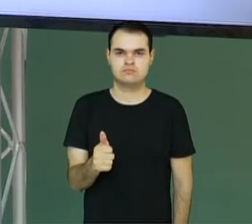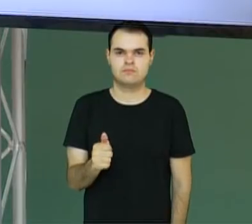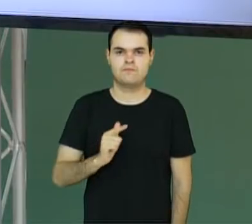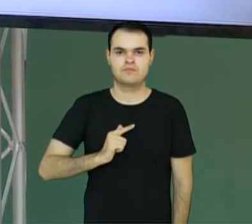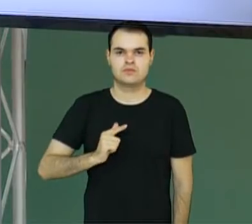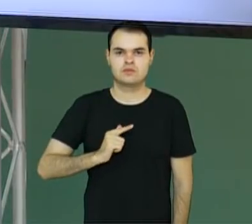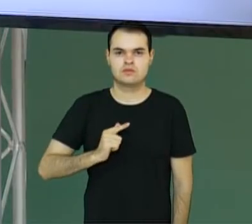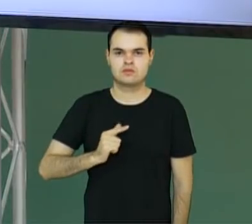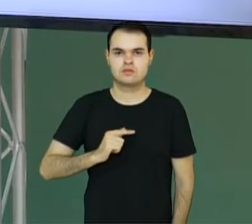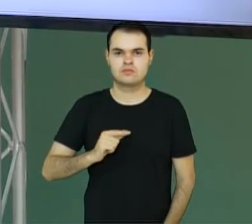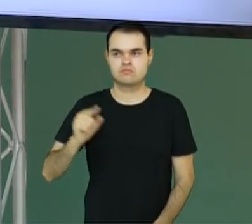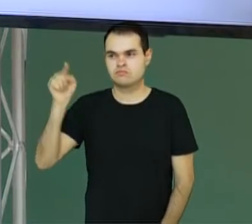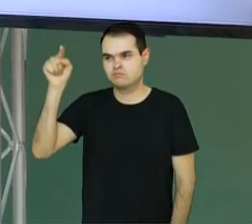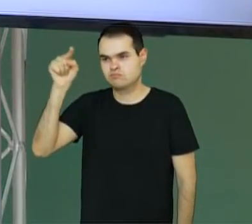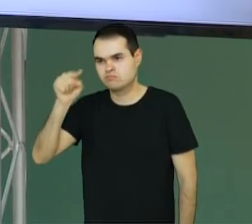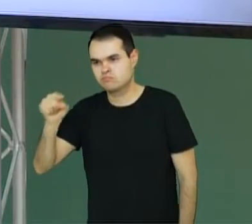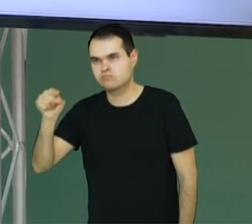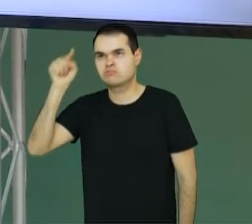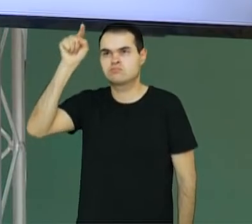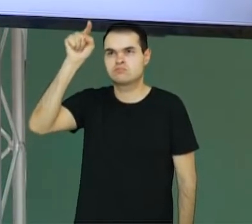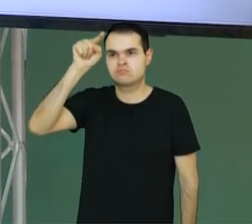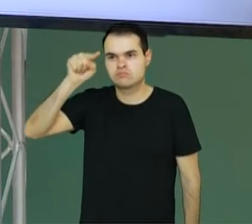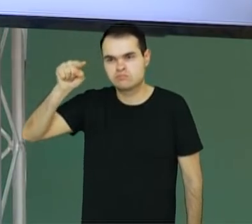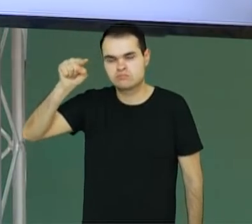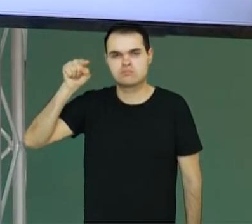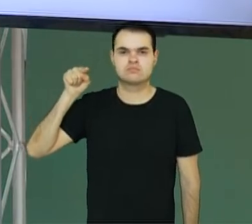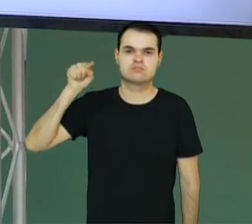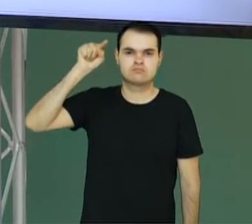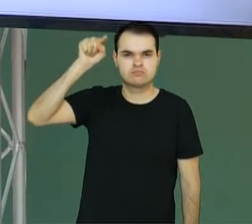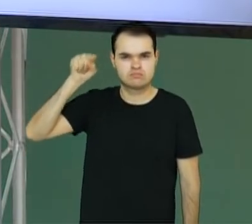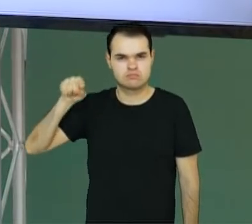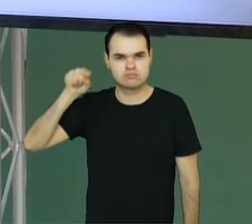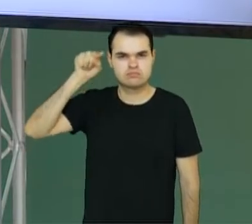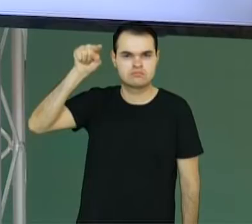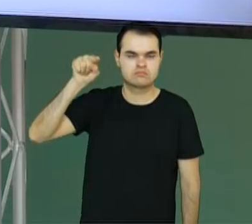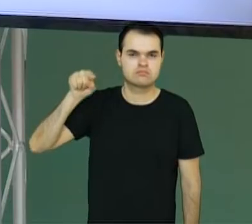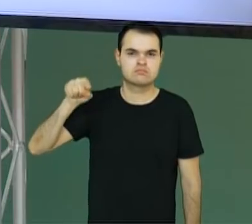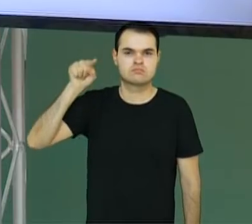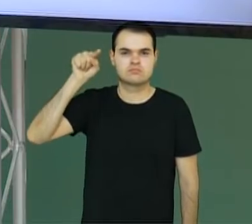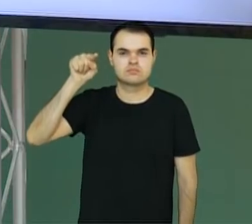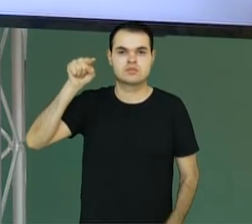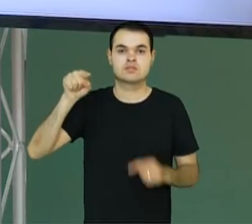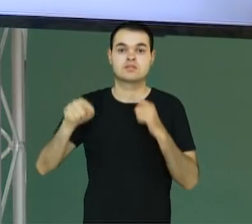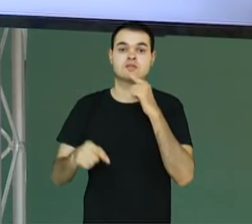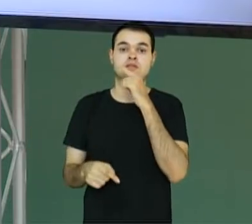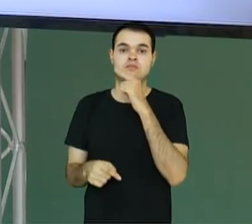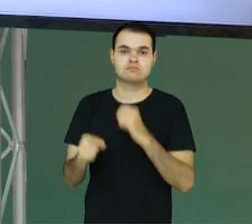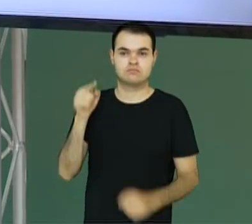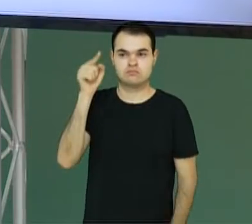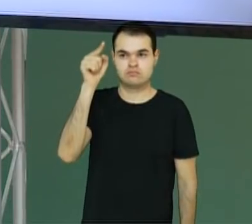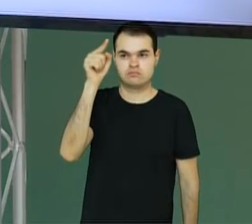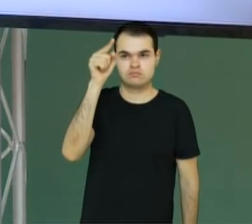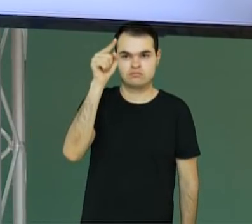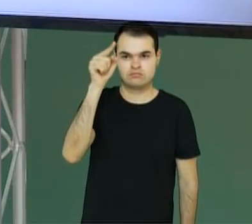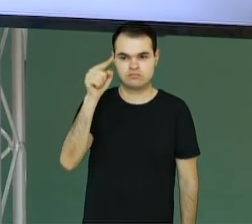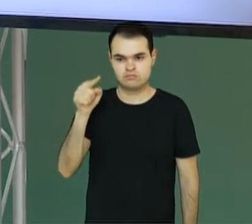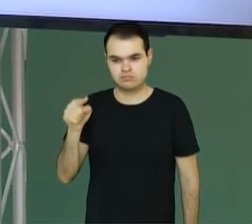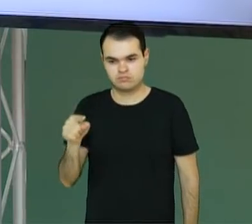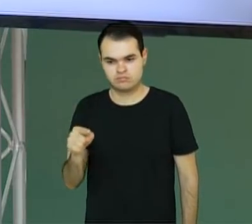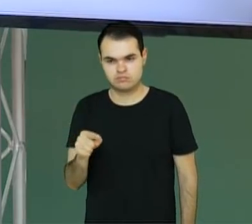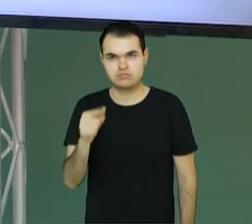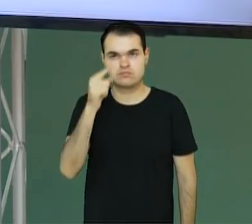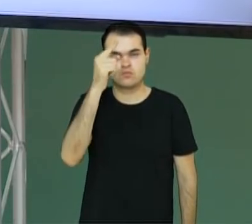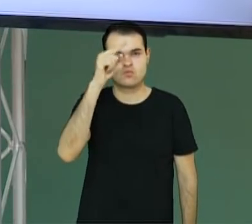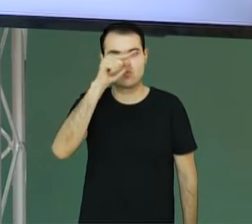2 semicírculos aqui, isso pode me dar algumas ideias para resolver o exercício, e aqui eu tenho o quê? 1/4